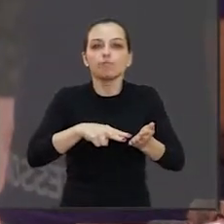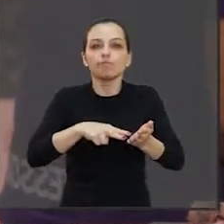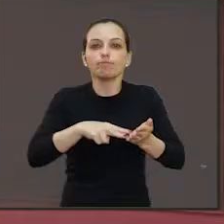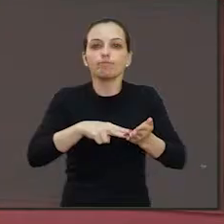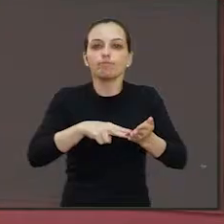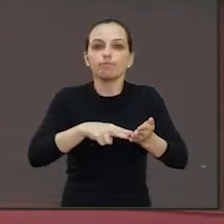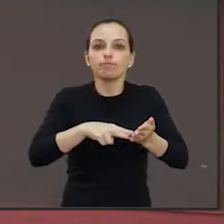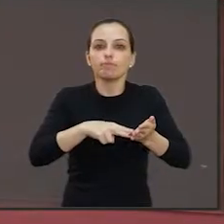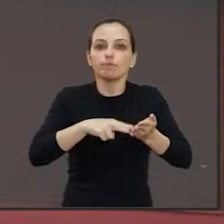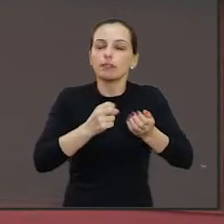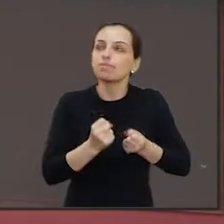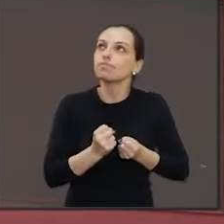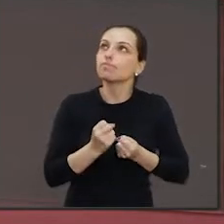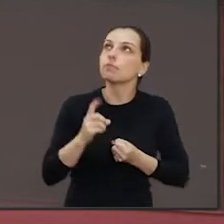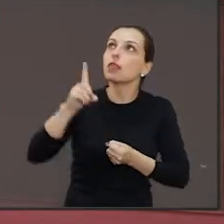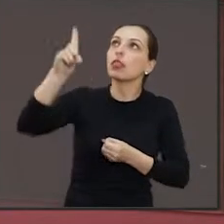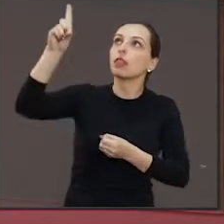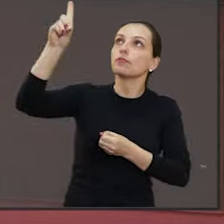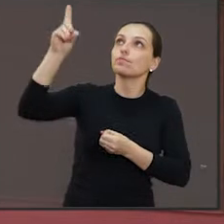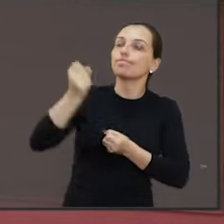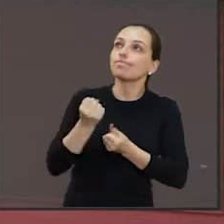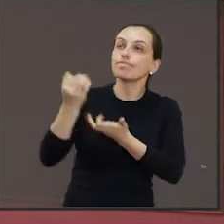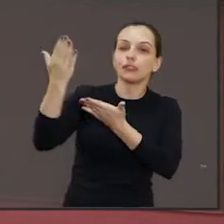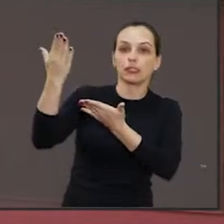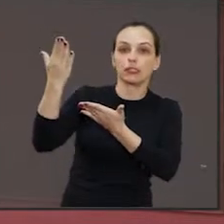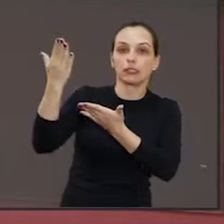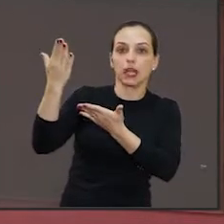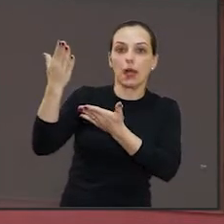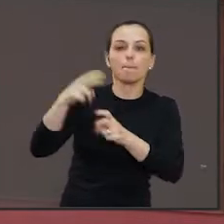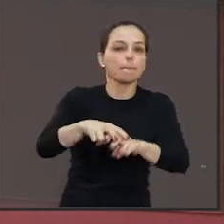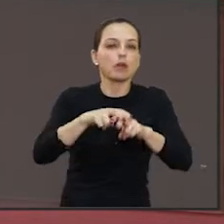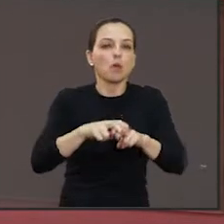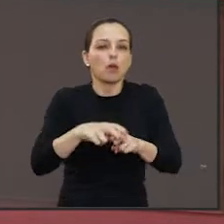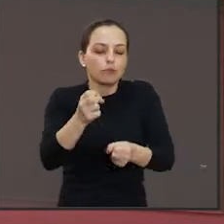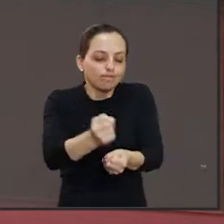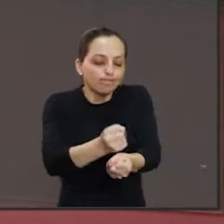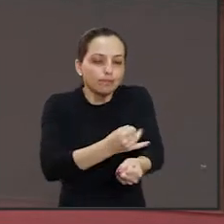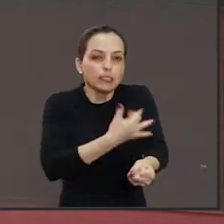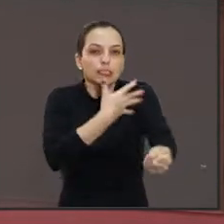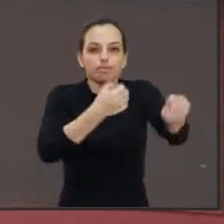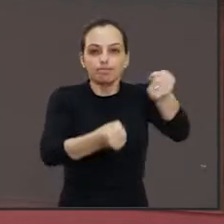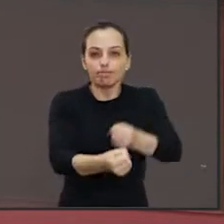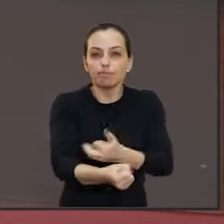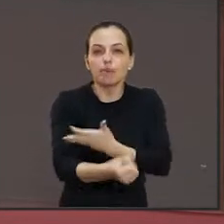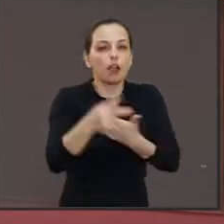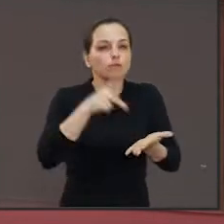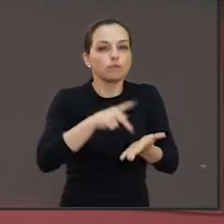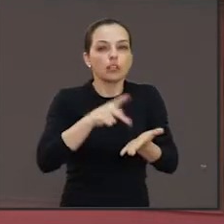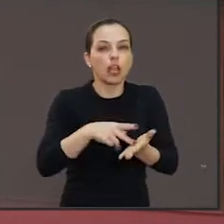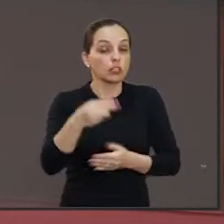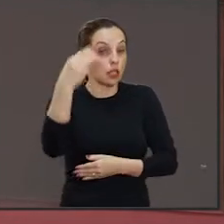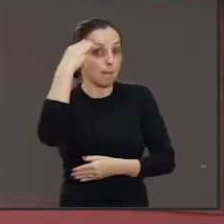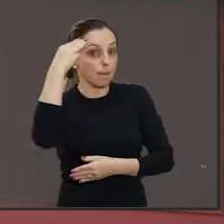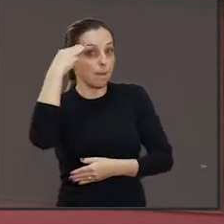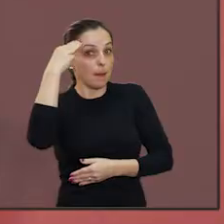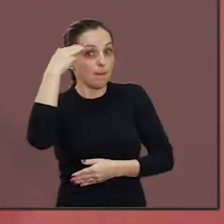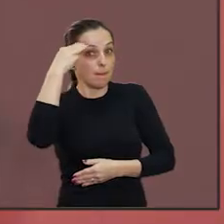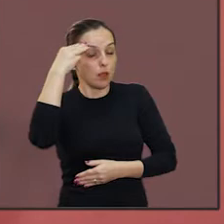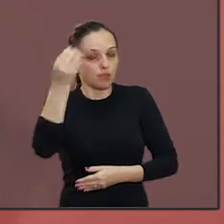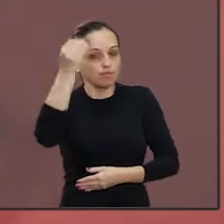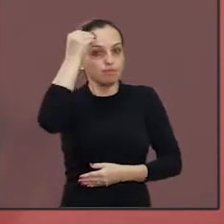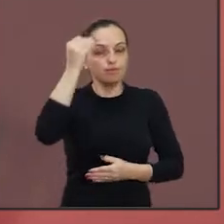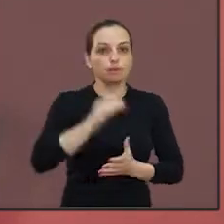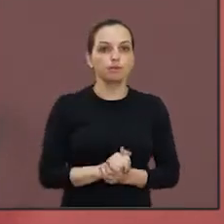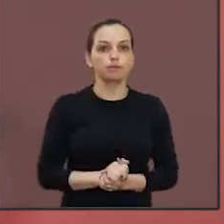grande que todas as minhas orações eu lembro desse dia. E a inauguração do Gigantão.